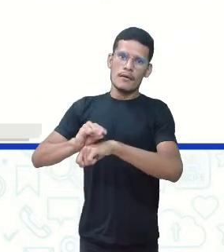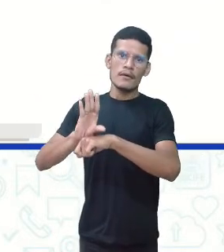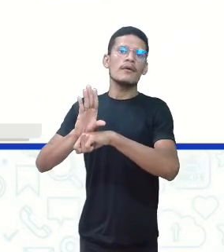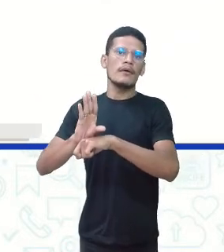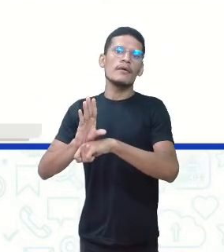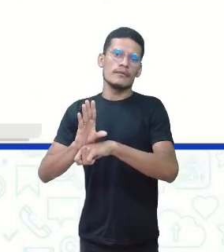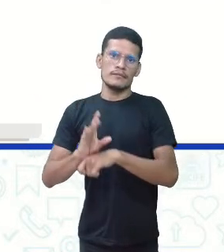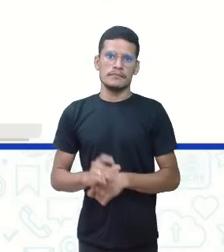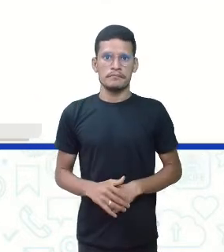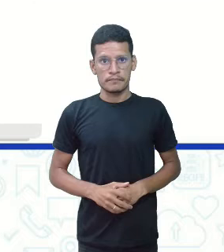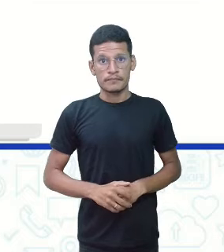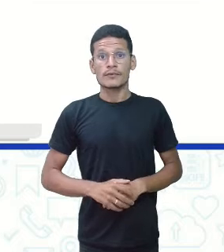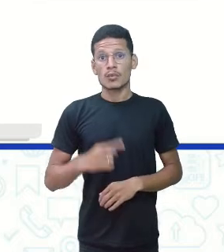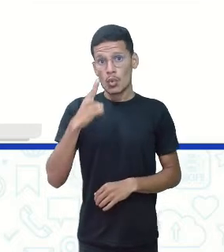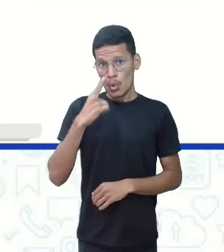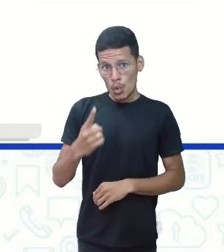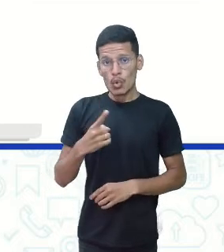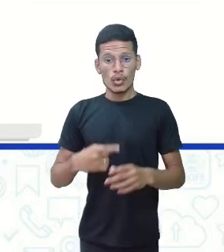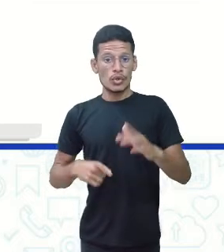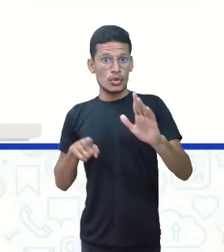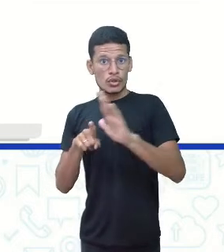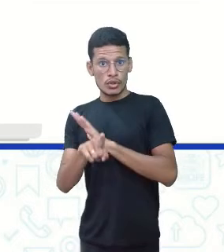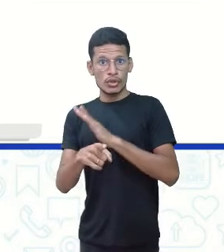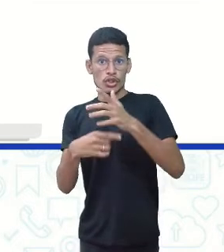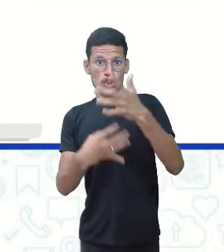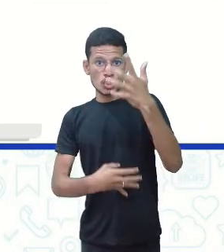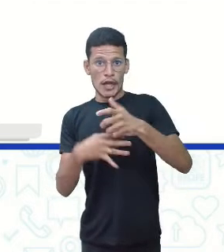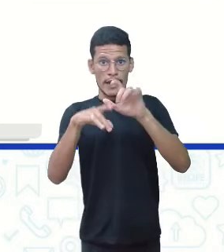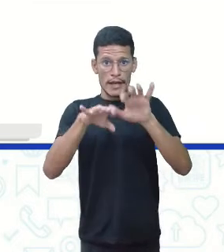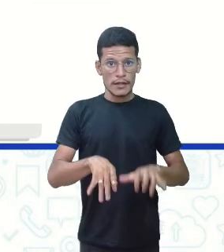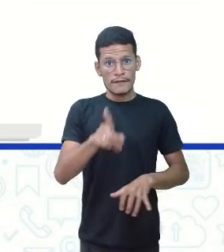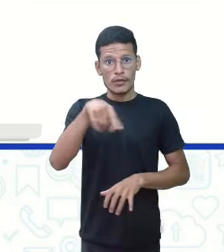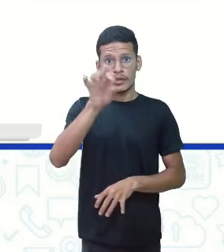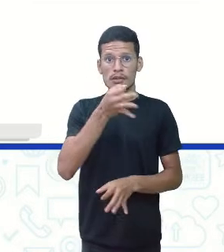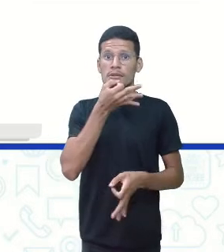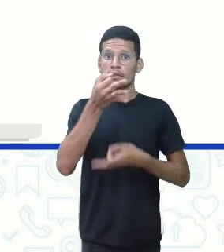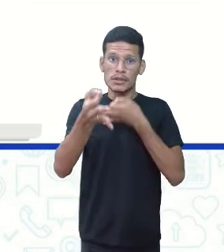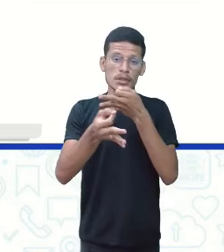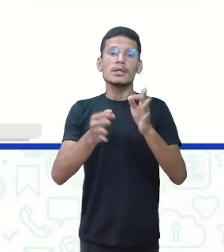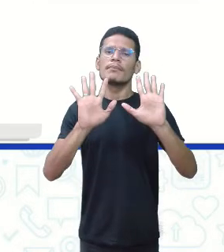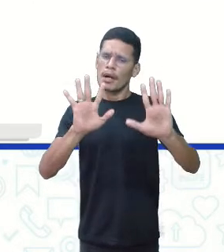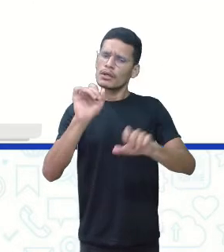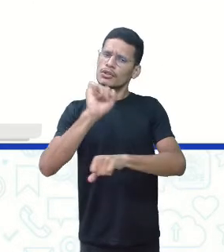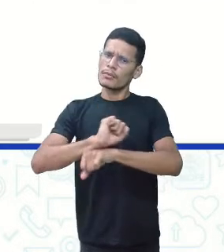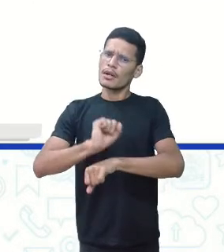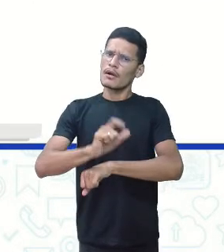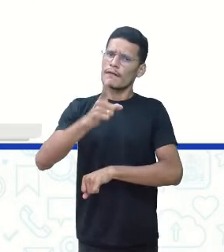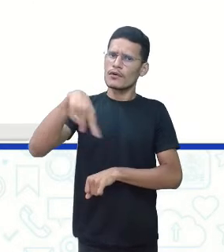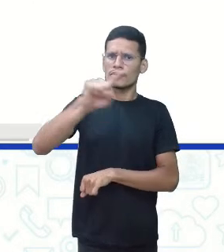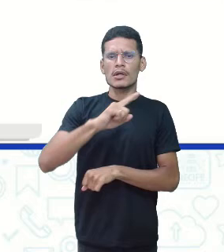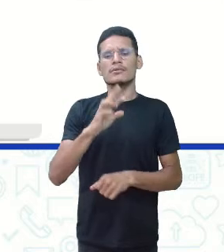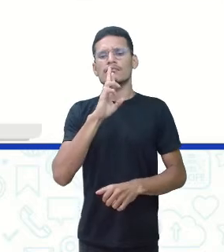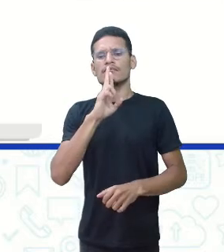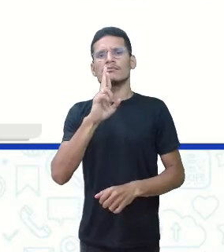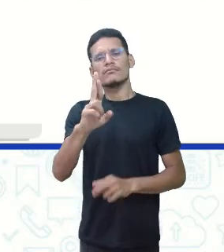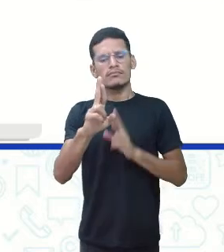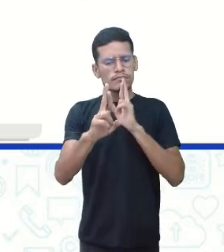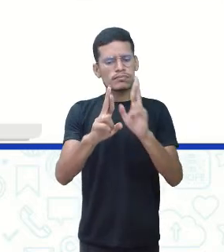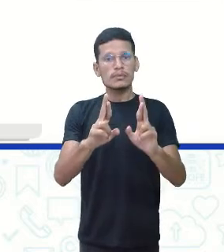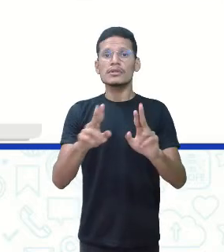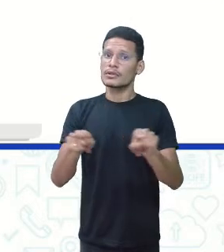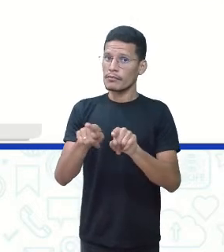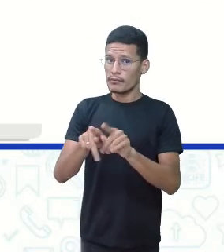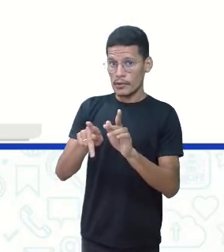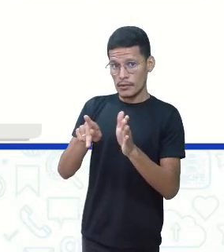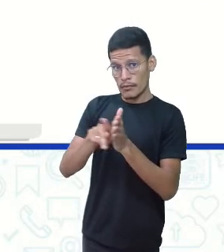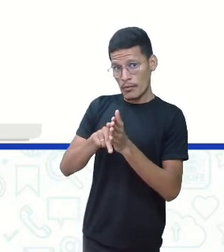e reduzir. Já vou deixar ali no chat para que vocês comentem um pouquinho e já já a gente volta para ver se tem algum comentário sobre, e também o professor